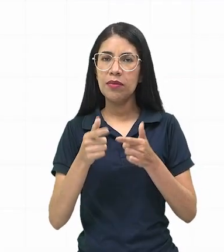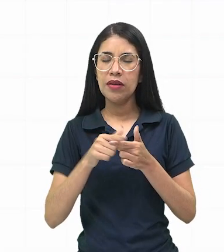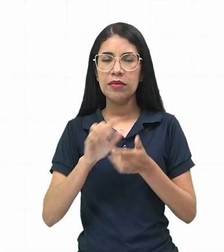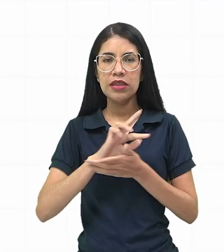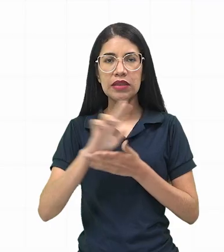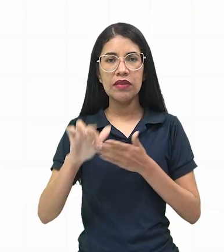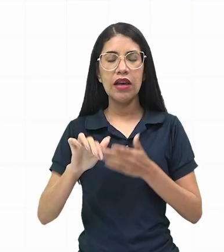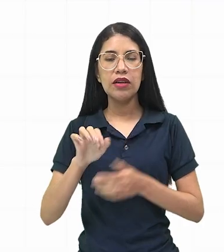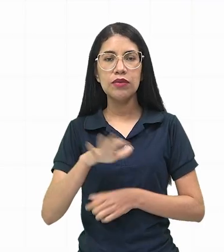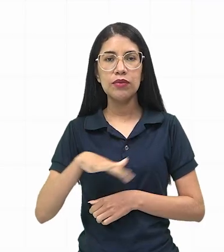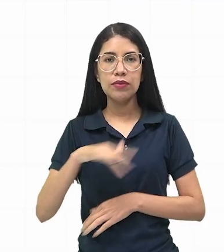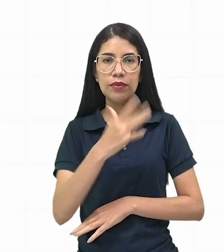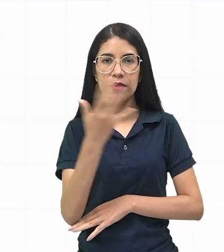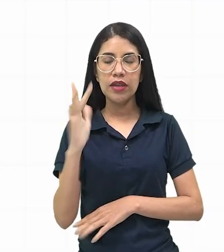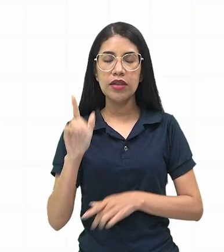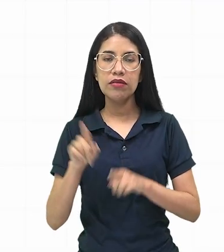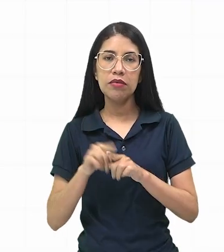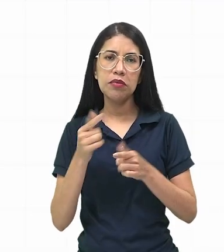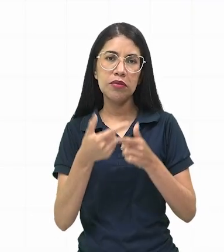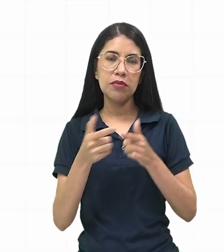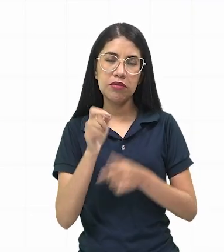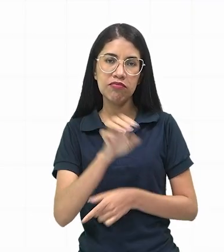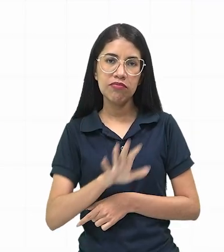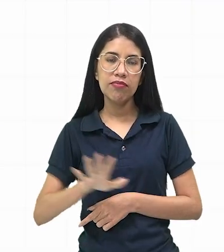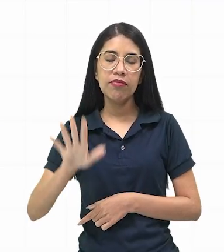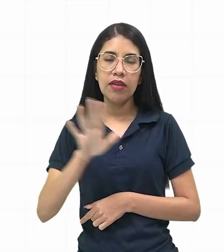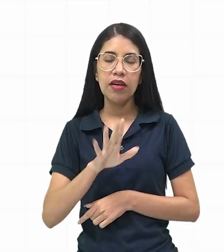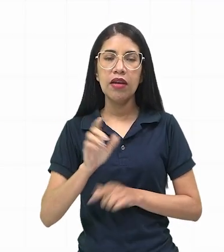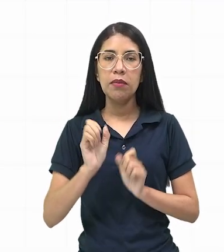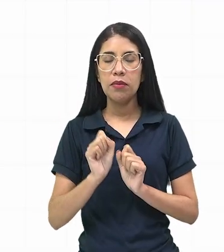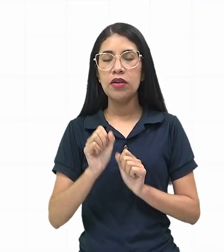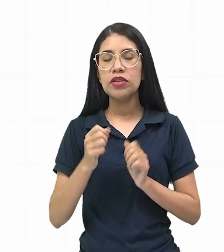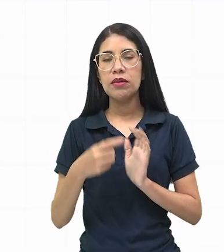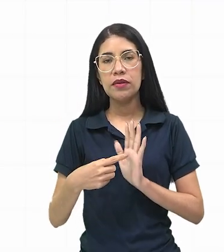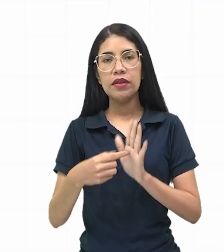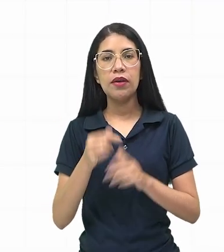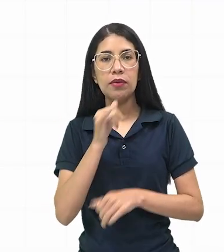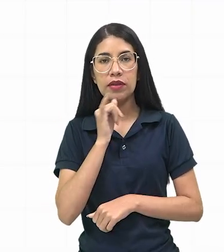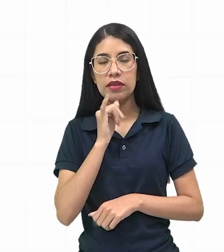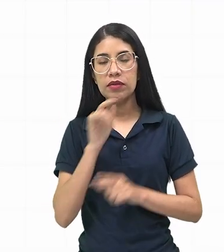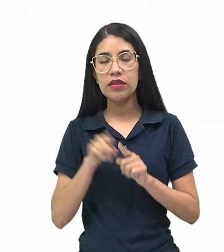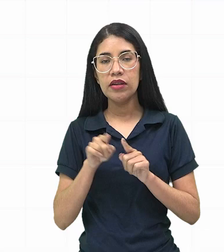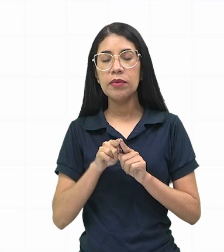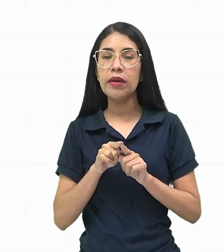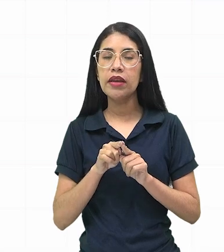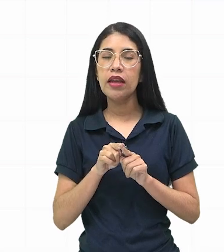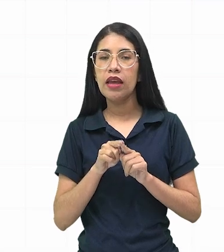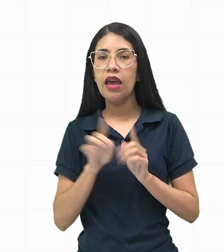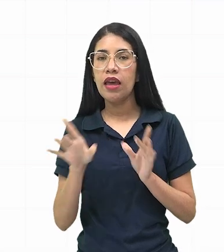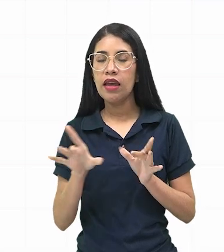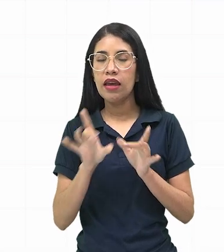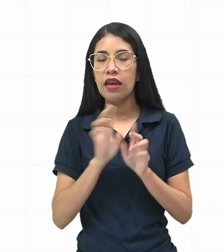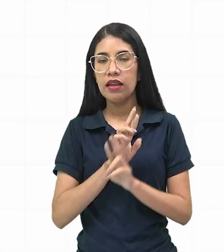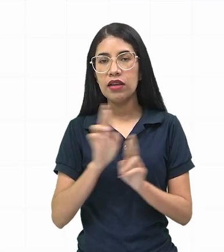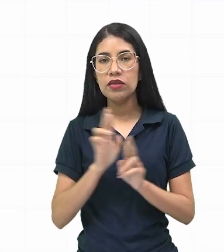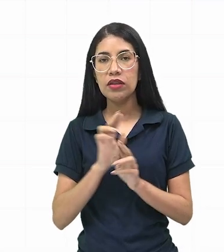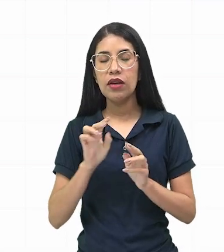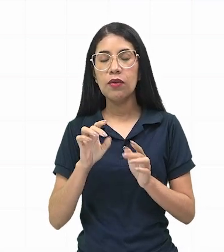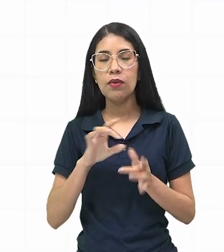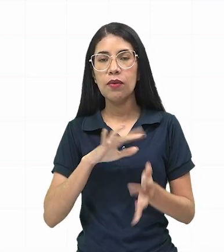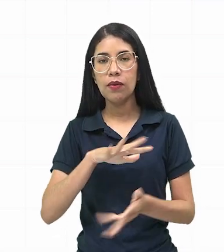pode citar, né? E outros problemas, de uma forma geral, que a gente pode citar e atribuir também ao processo de